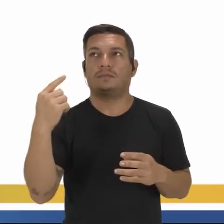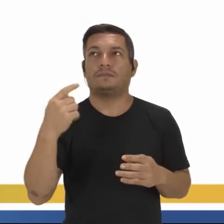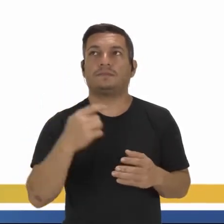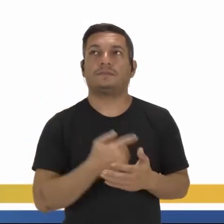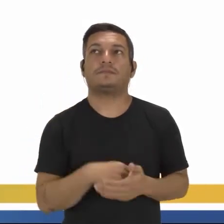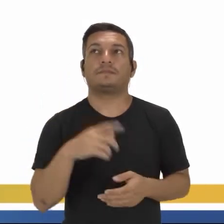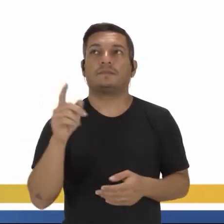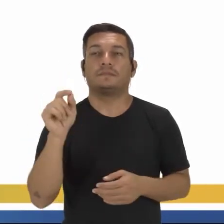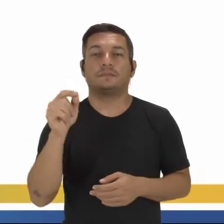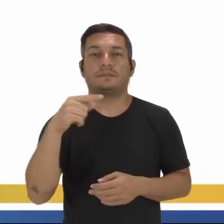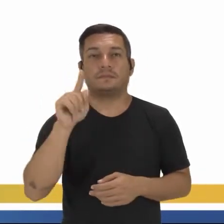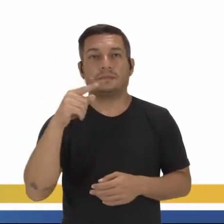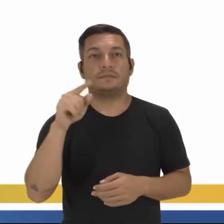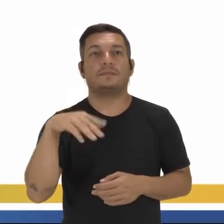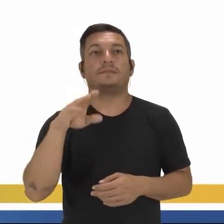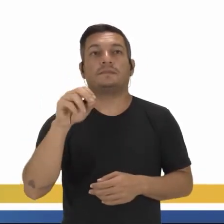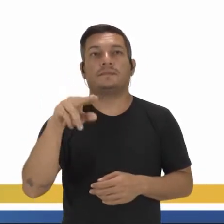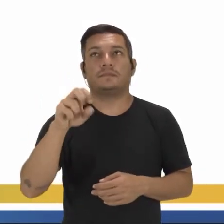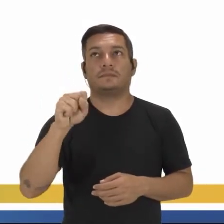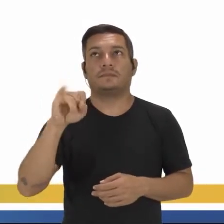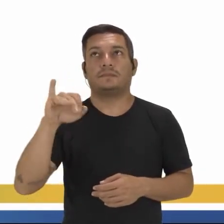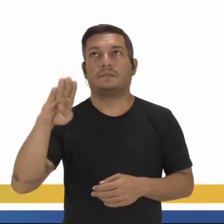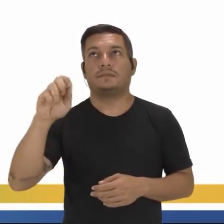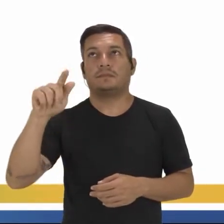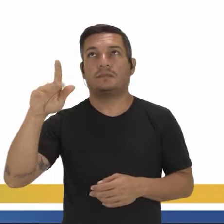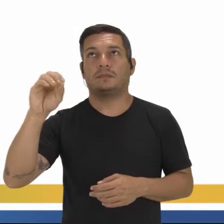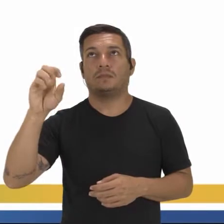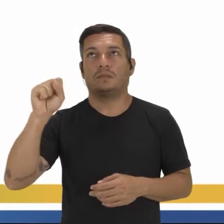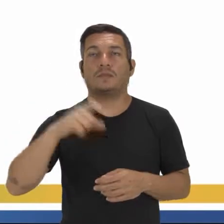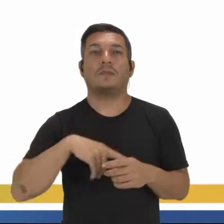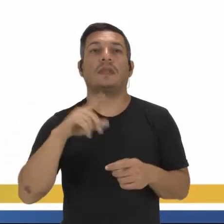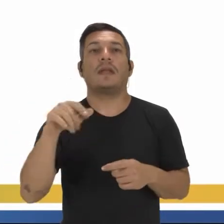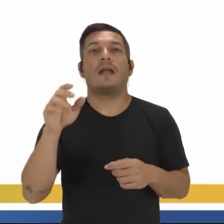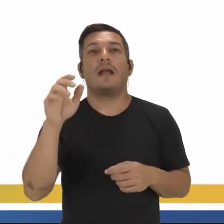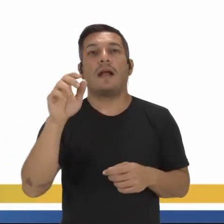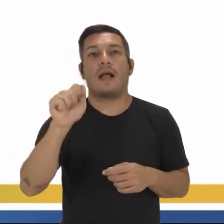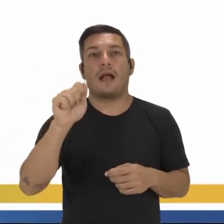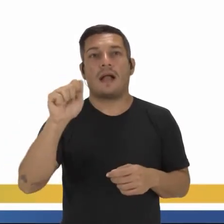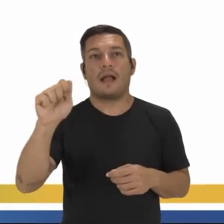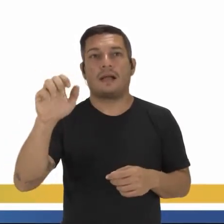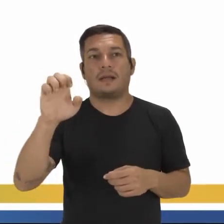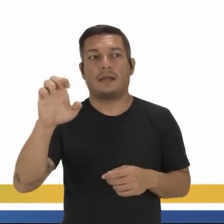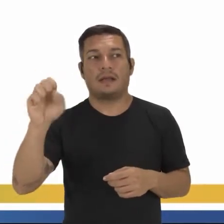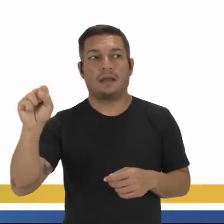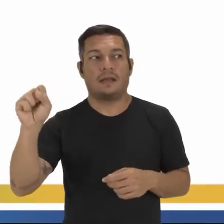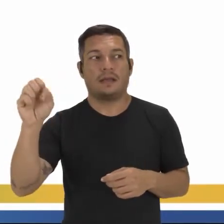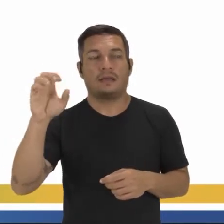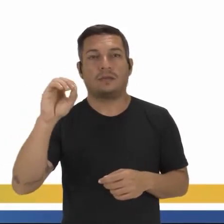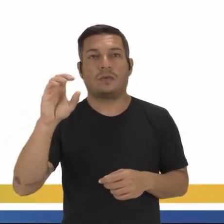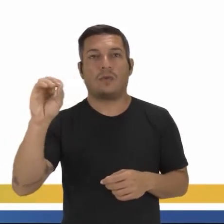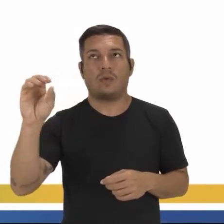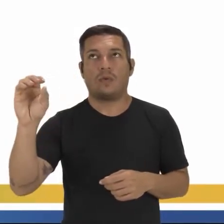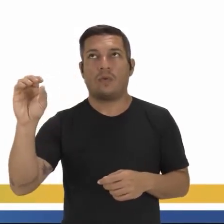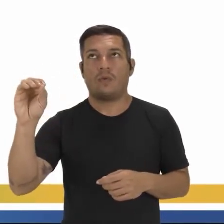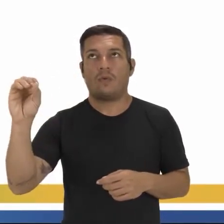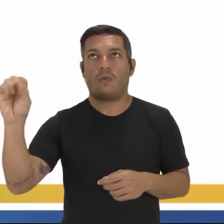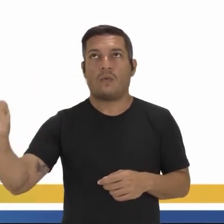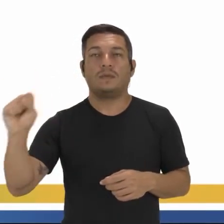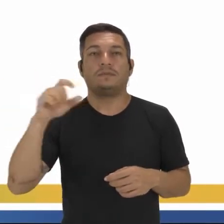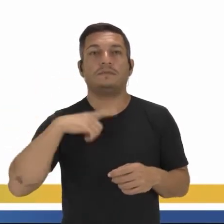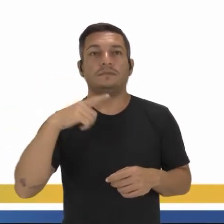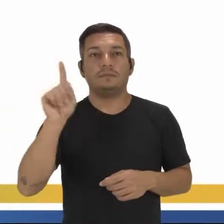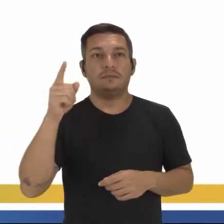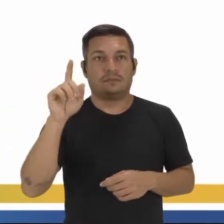os monossílabos tônicos, cujas terminações são a, as, es e os. Acentuam-se também